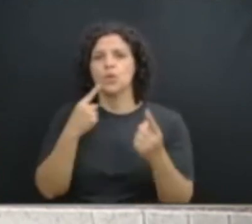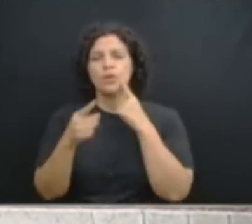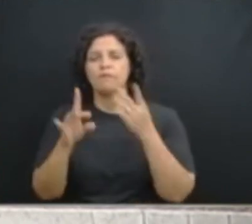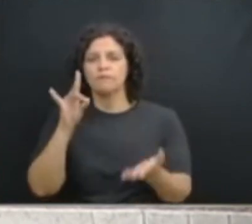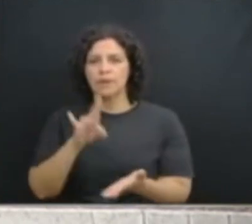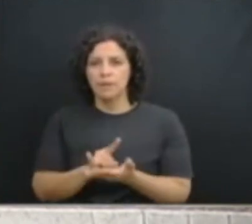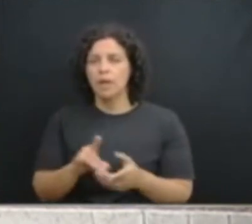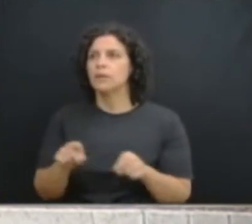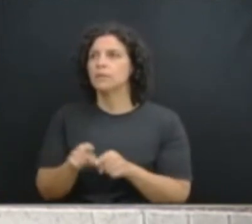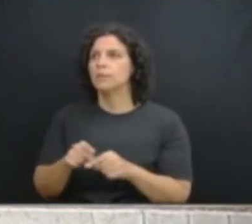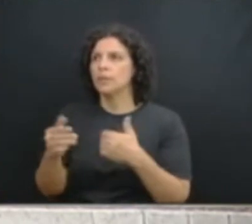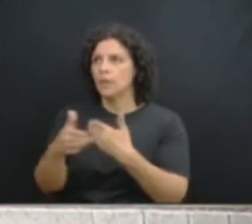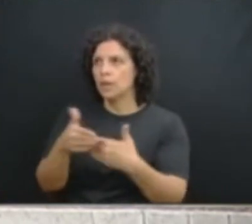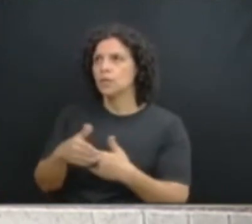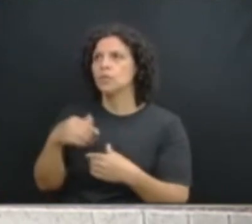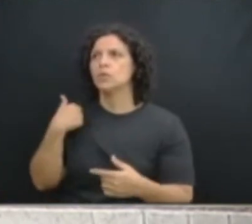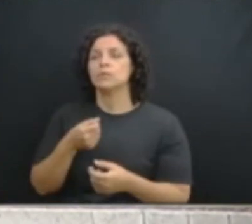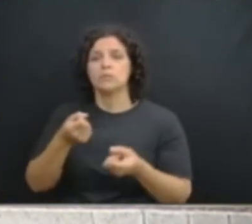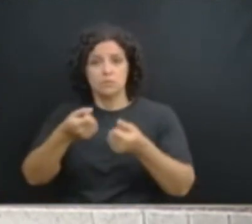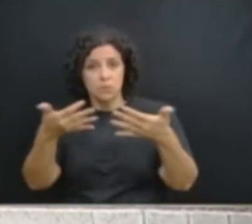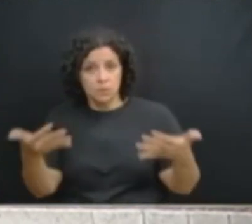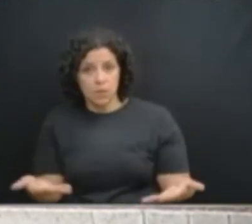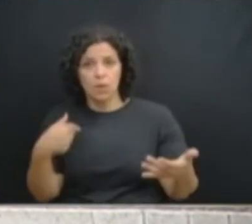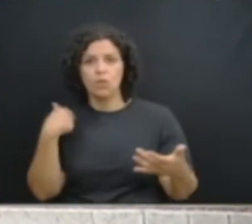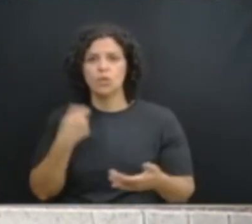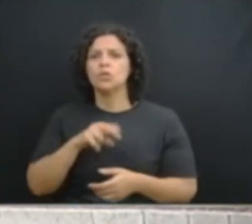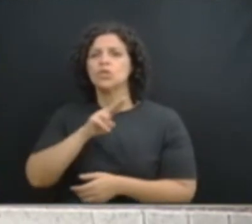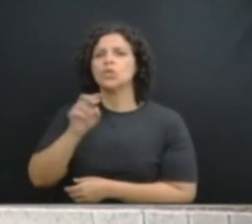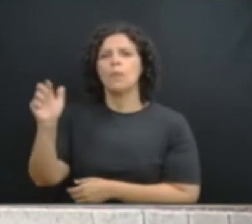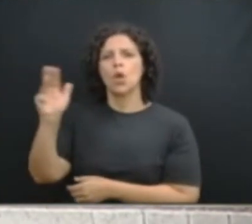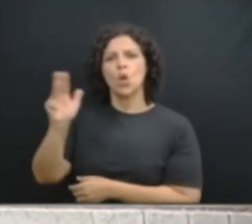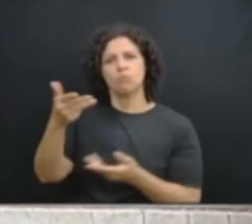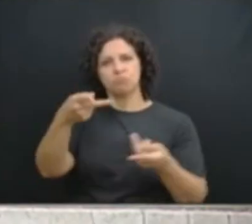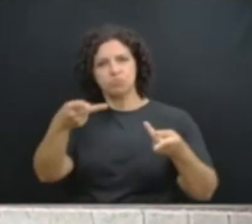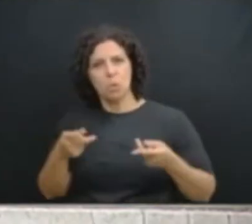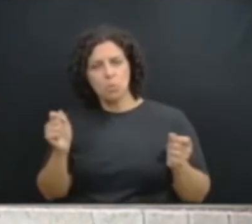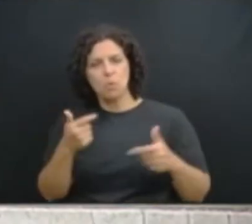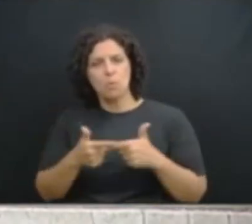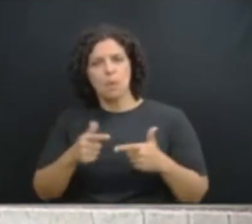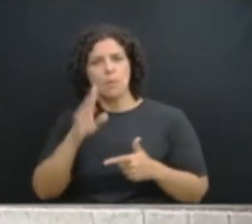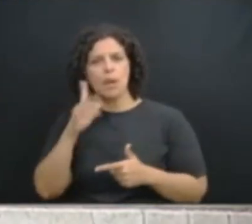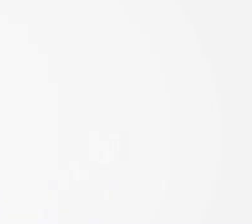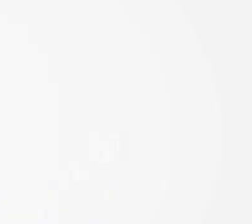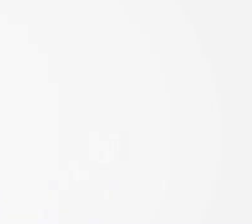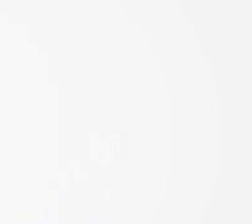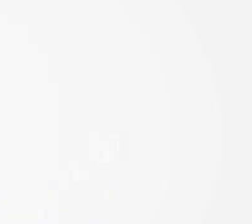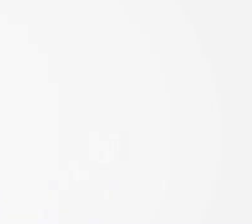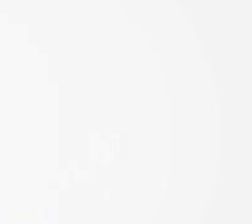franco e fraterno, à disposição, em nome do Lula, para resolver o problema no Paraná.